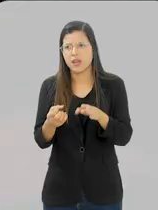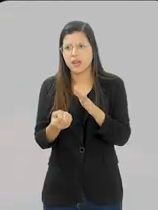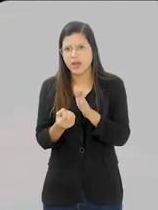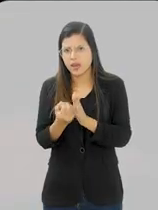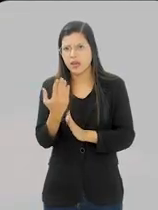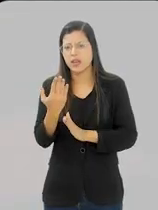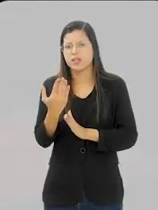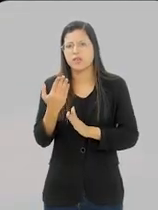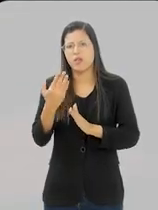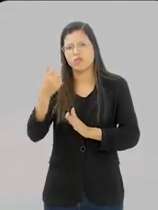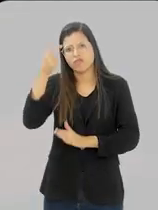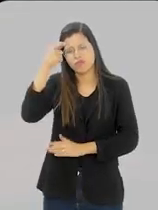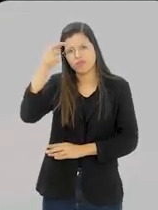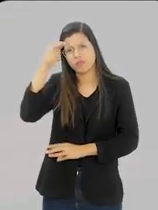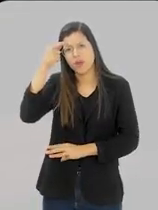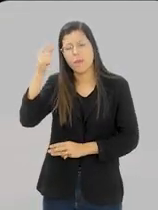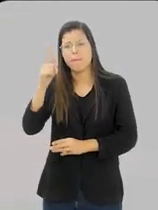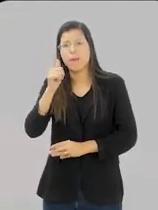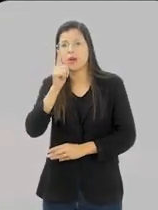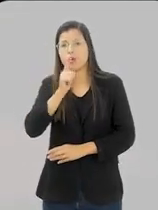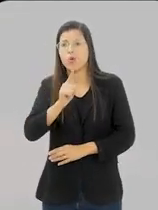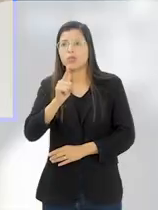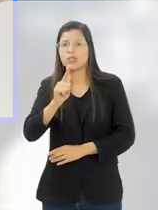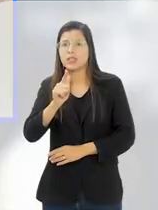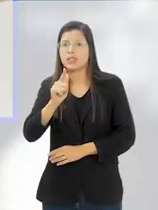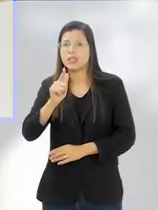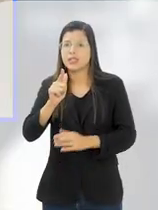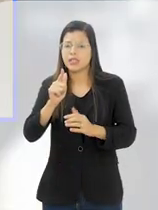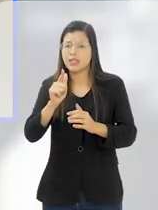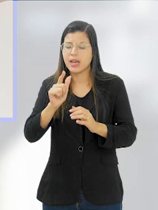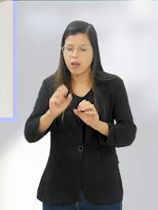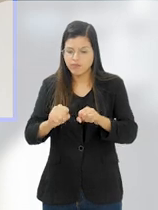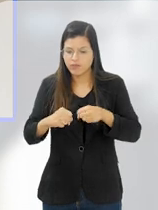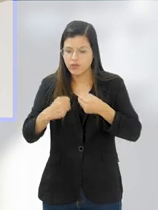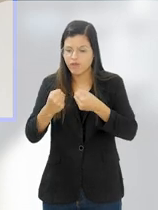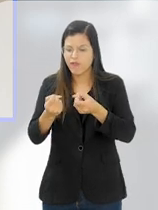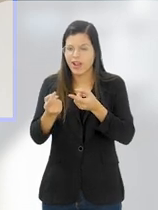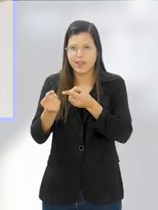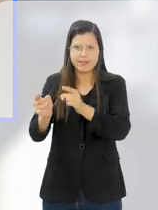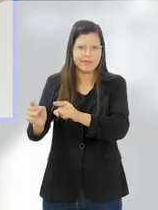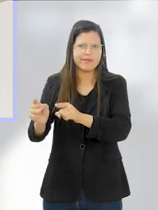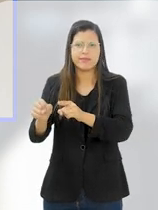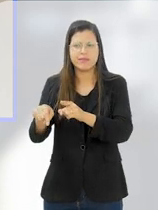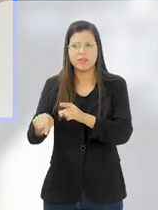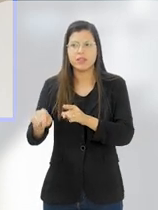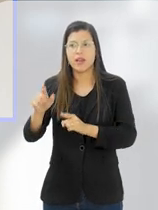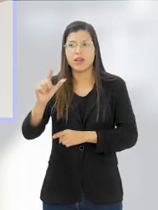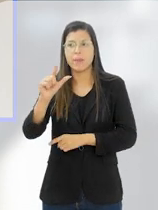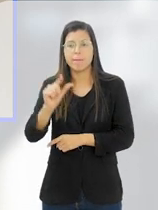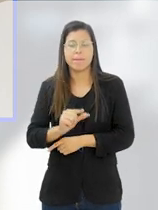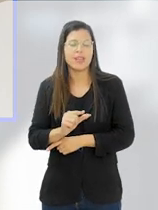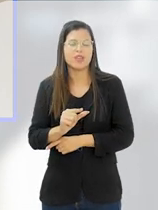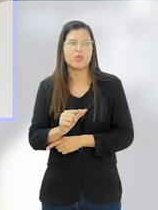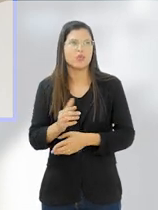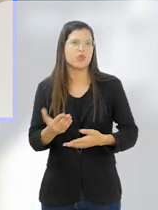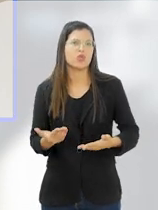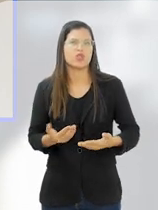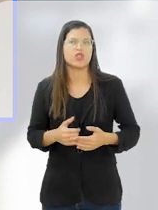medidas que agreguem pessoas para que a gente possa enfrentar essas gigantes de forma mais, menos,